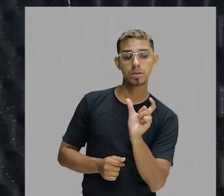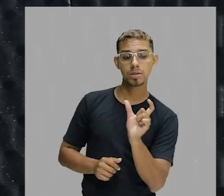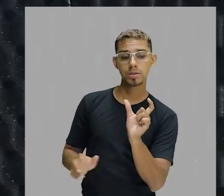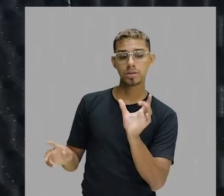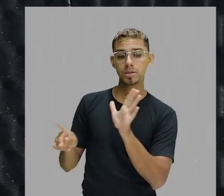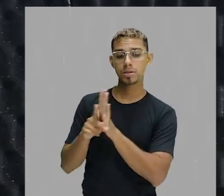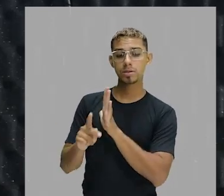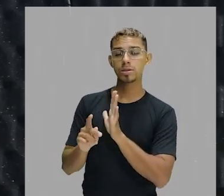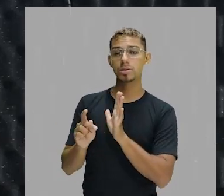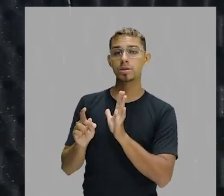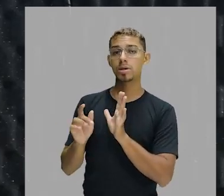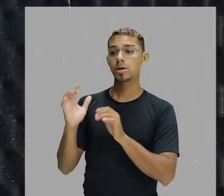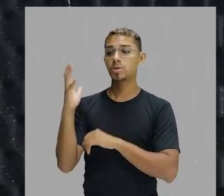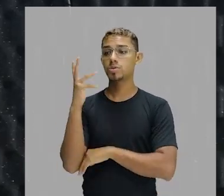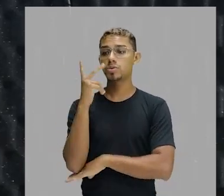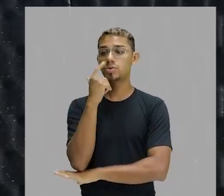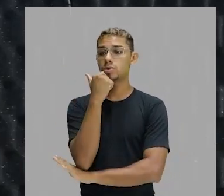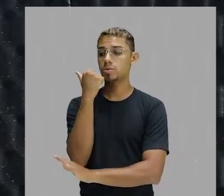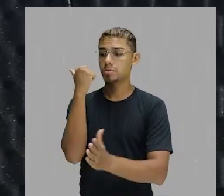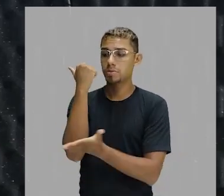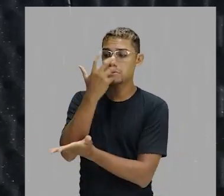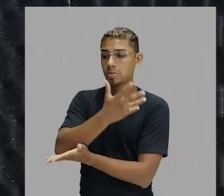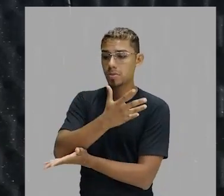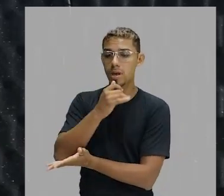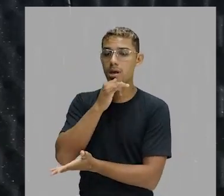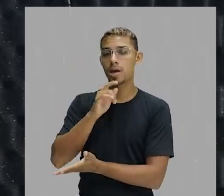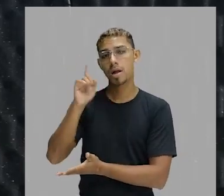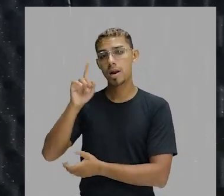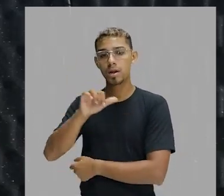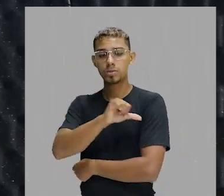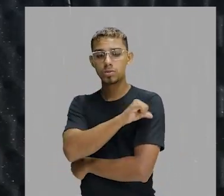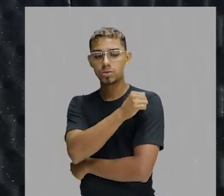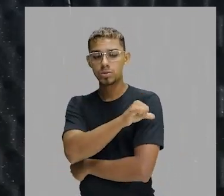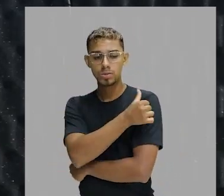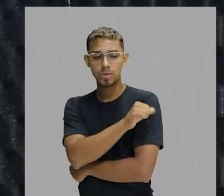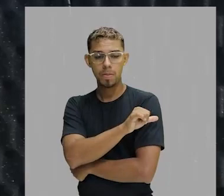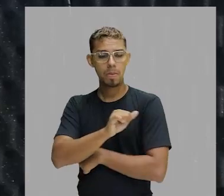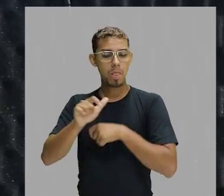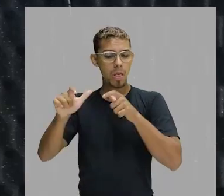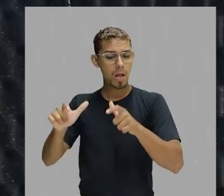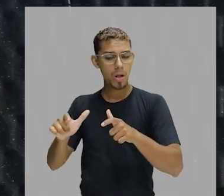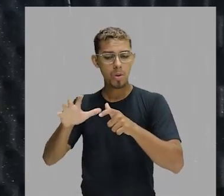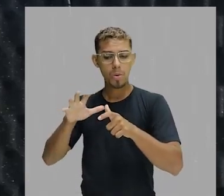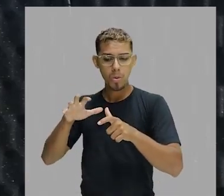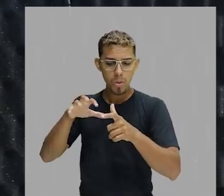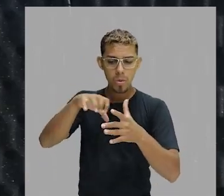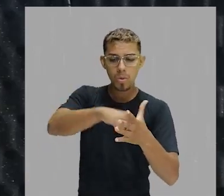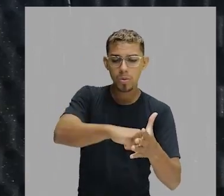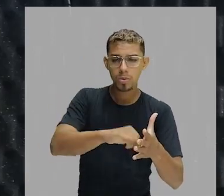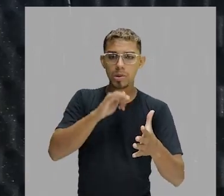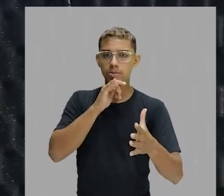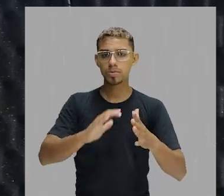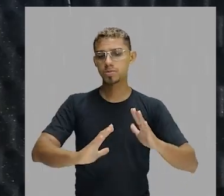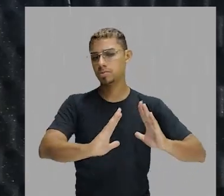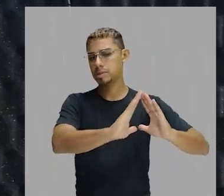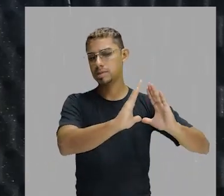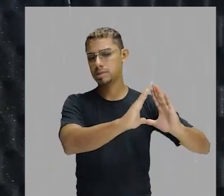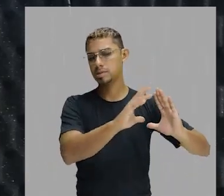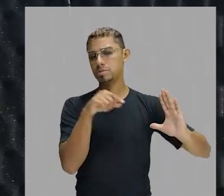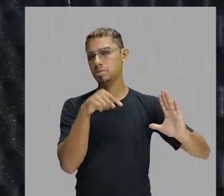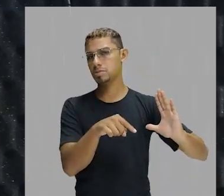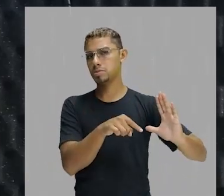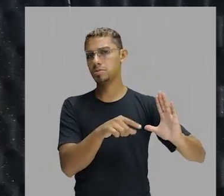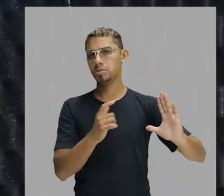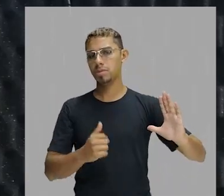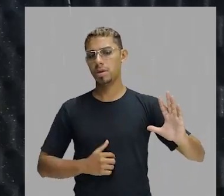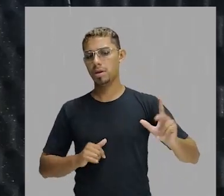atrelados ao desmatamento de áreas de encosta. A gente vê, por exemplo, no Rio de Janeiro, né? Áreas que foram ocupadas de maneira irregular, sem um planejamento,